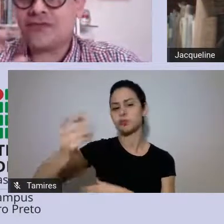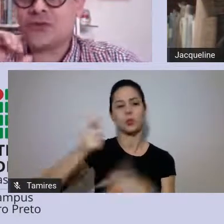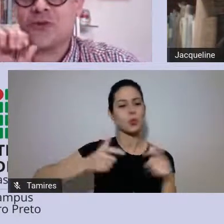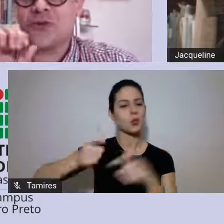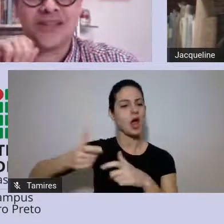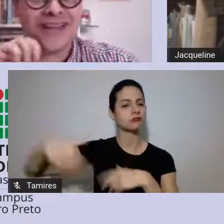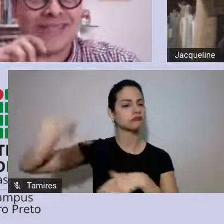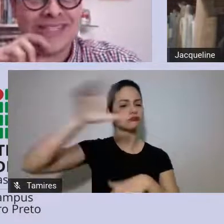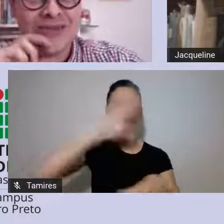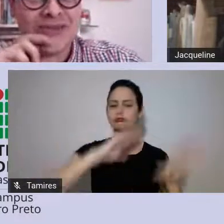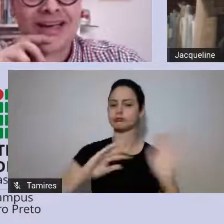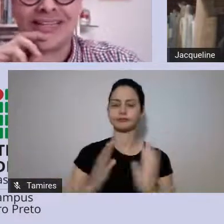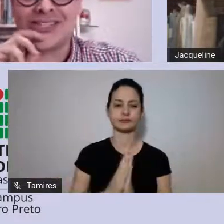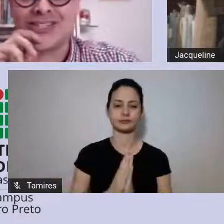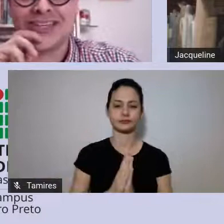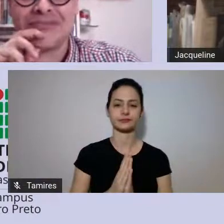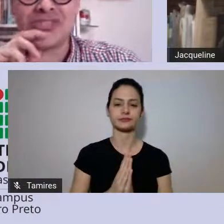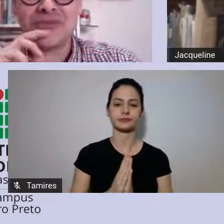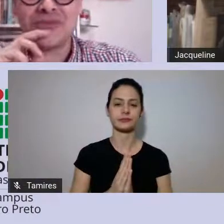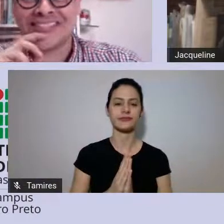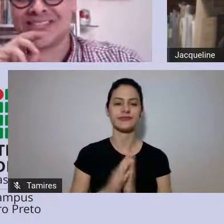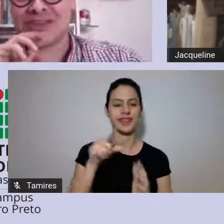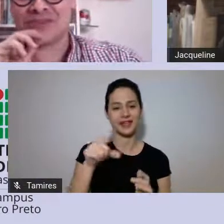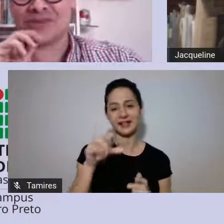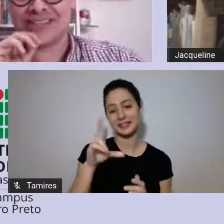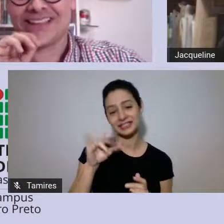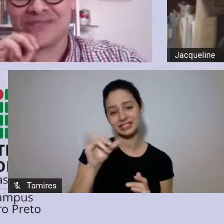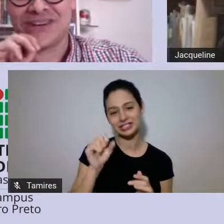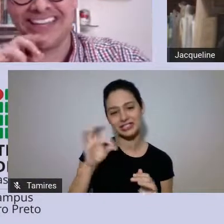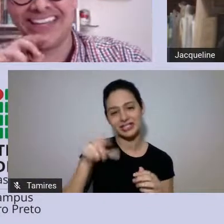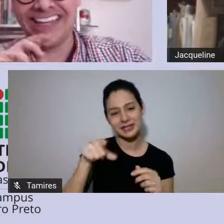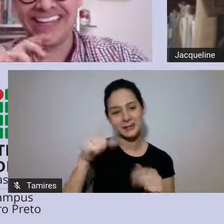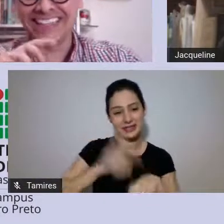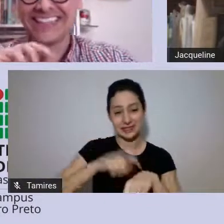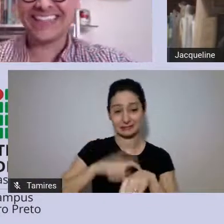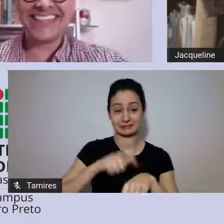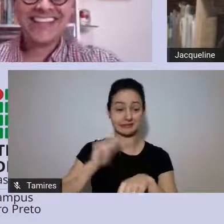Mas, enfim, só um comentário, senão a Cristiana me chama a atenção aqui pelo tempo.